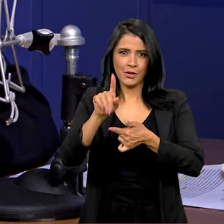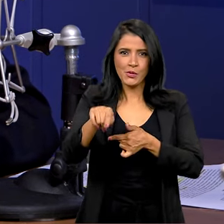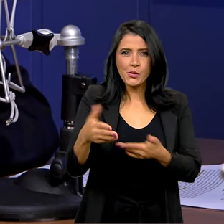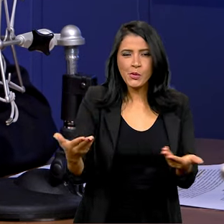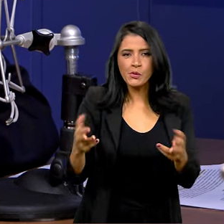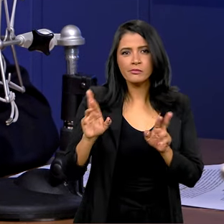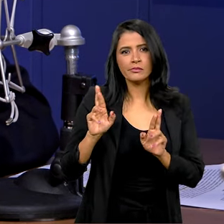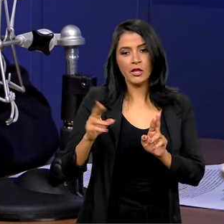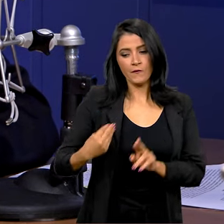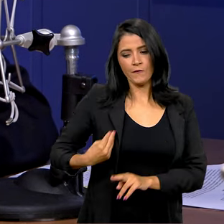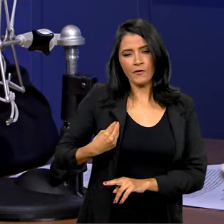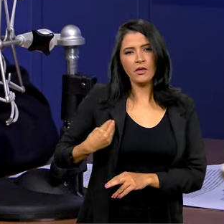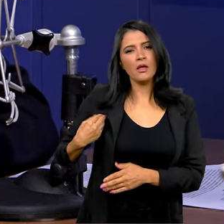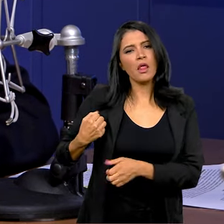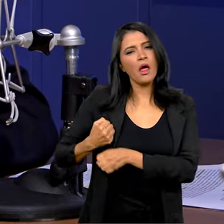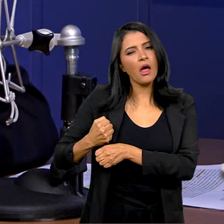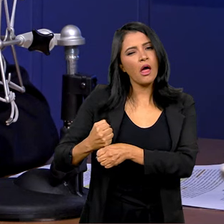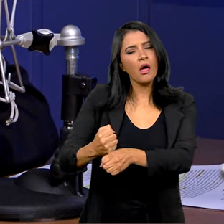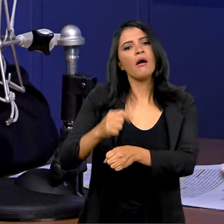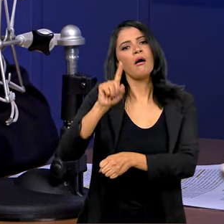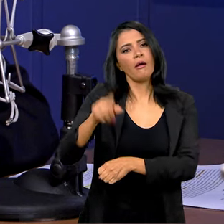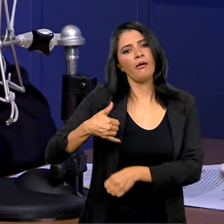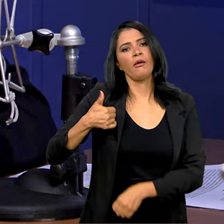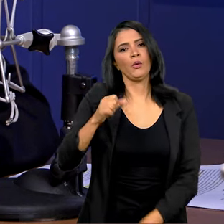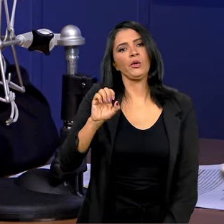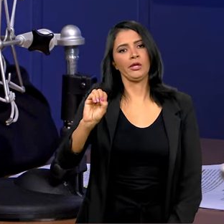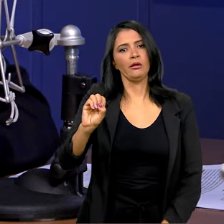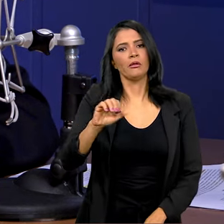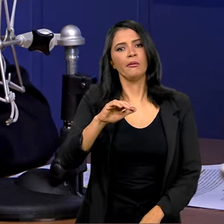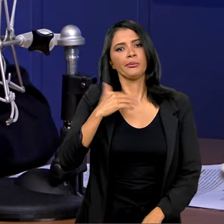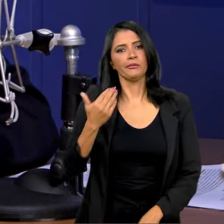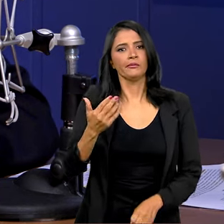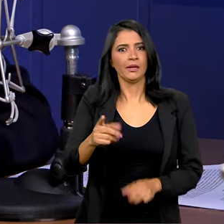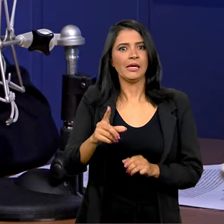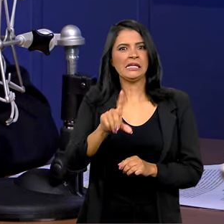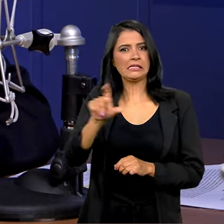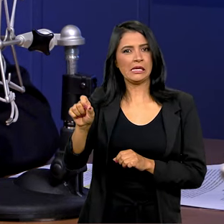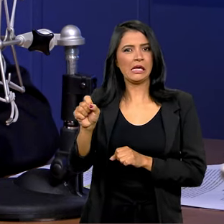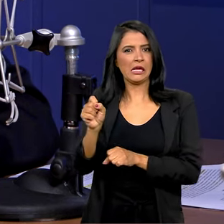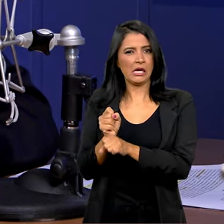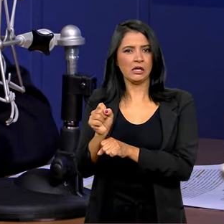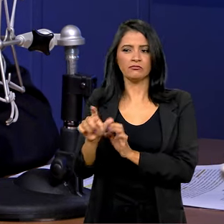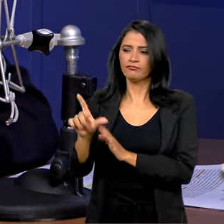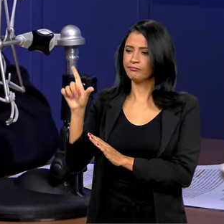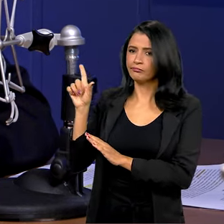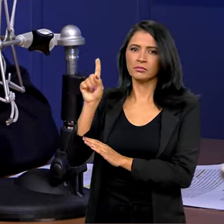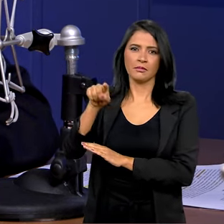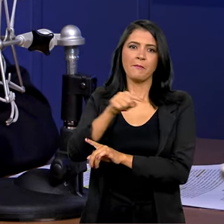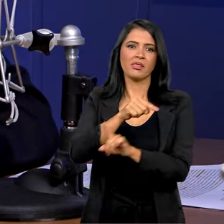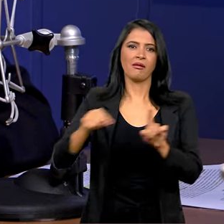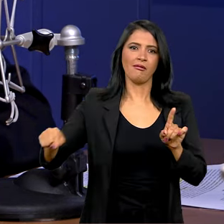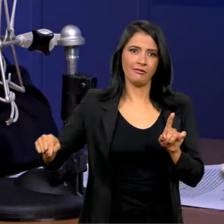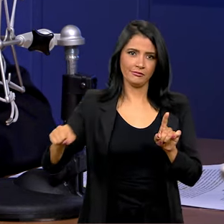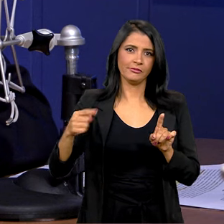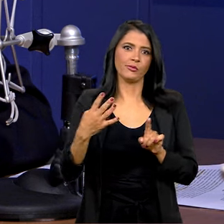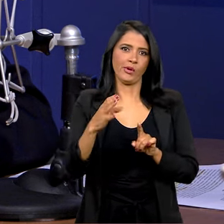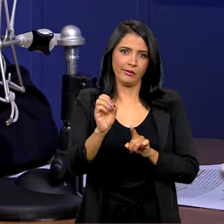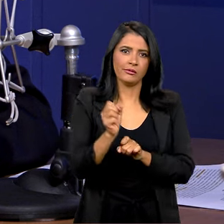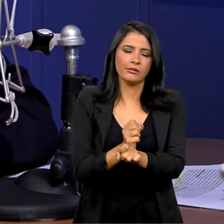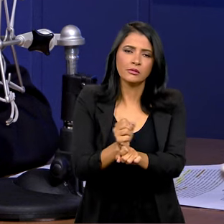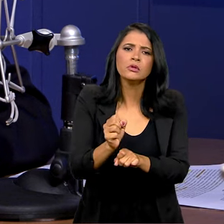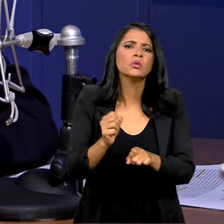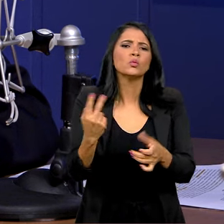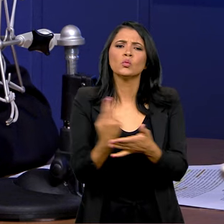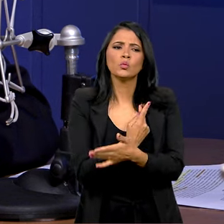né hoje a expectativa de vida nossa é próxima de 80 anos né Há 100 Anos Atrás era metade disso O que